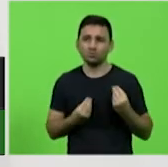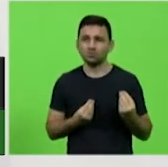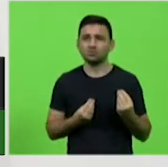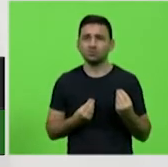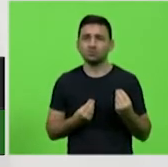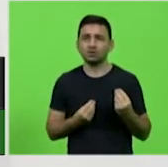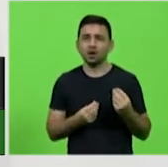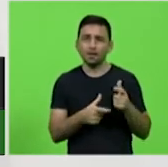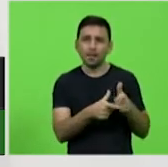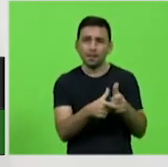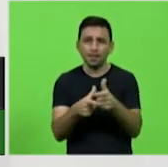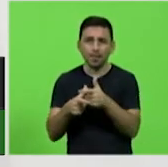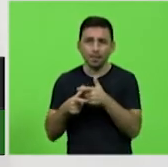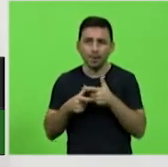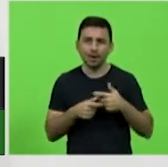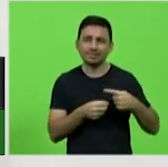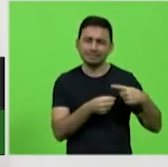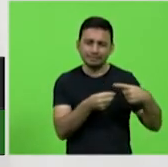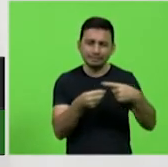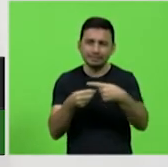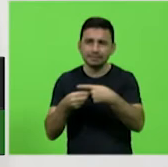pequenos municípios.